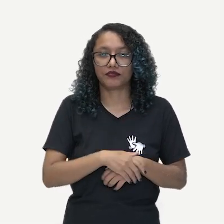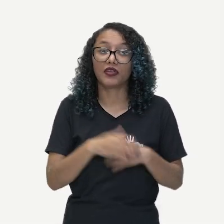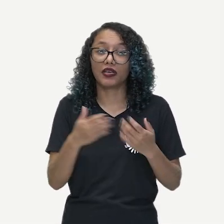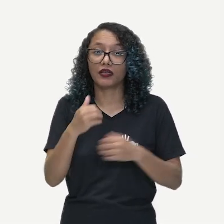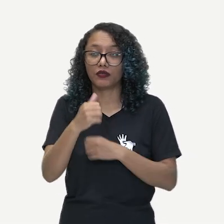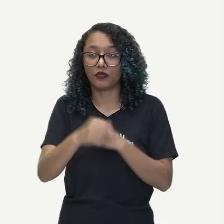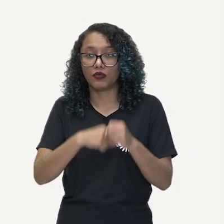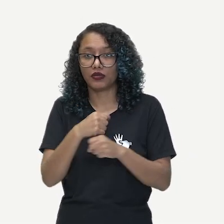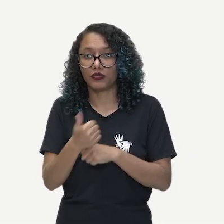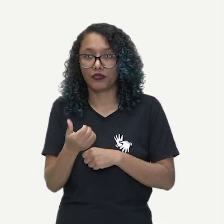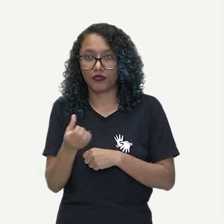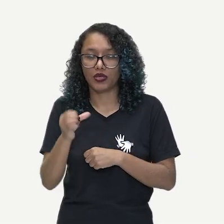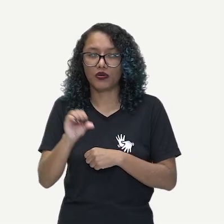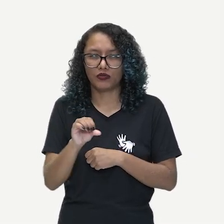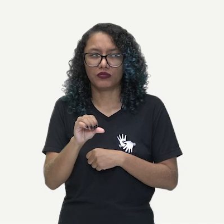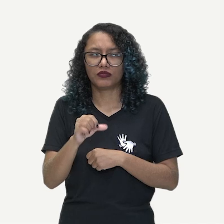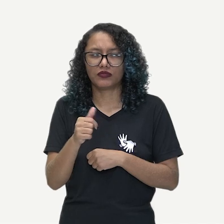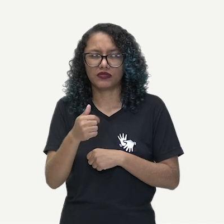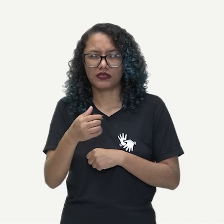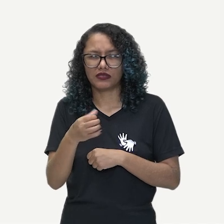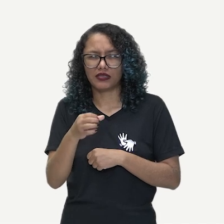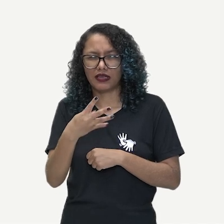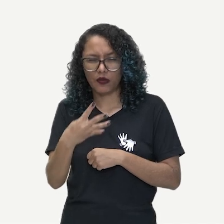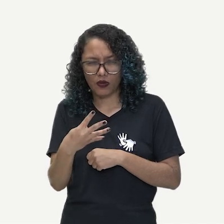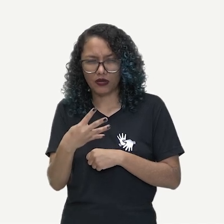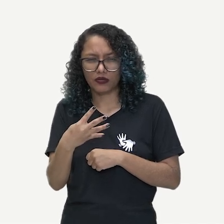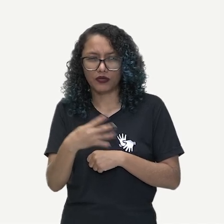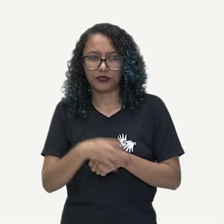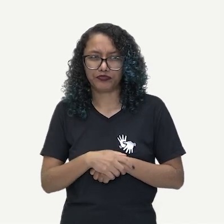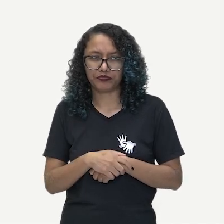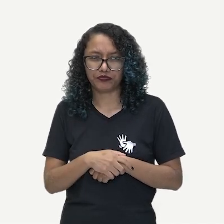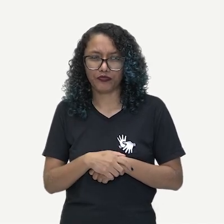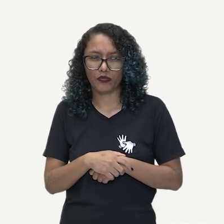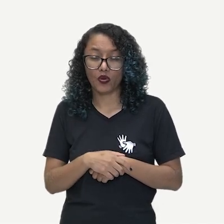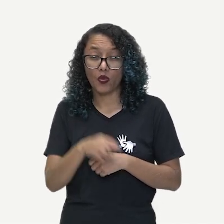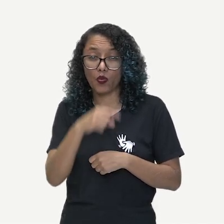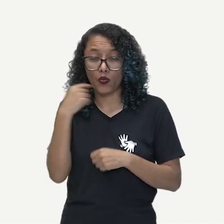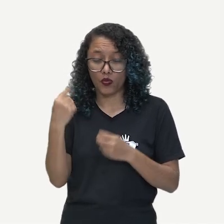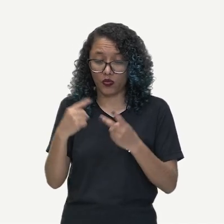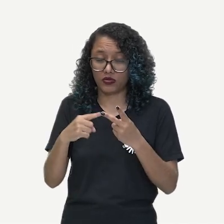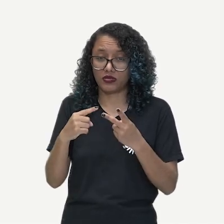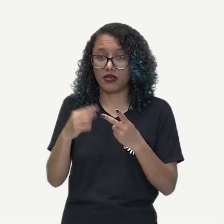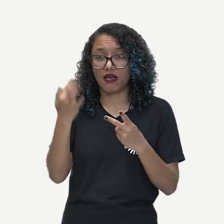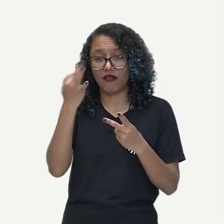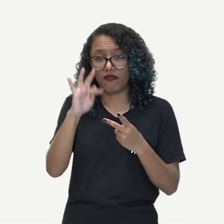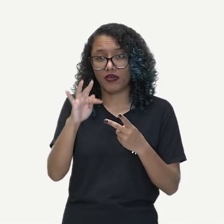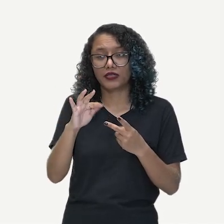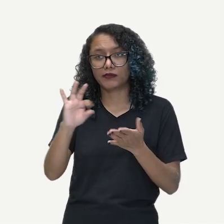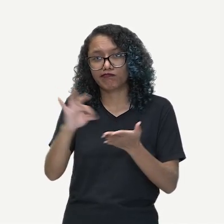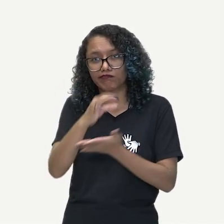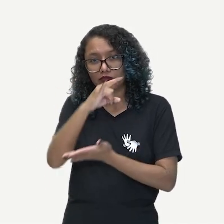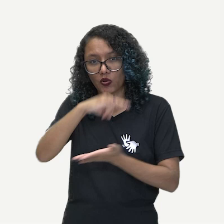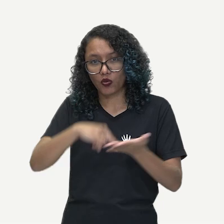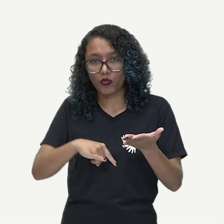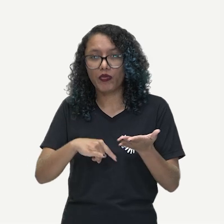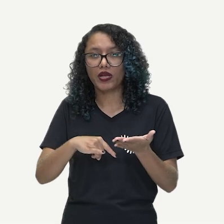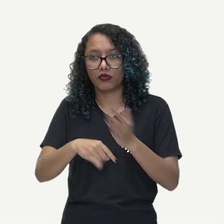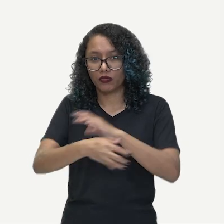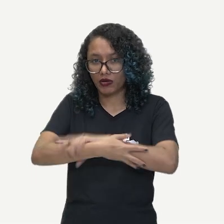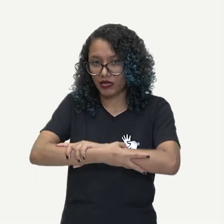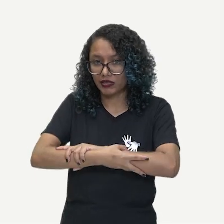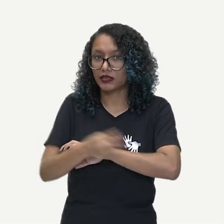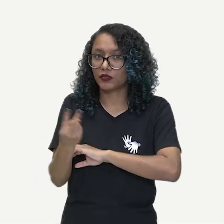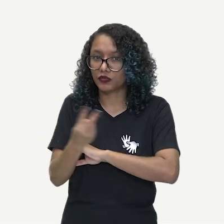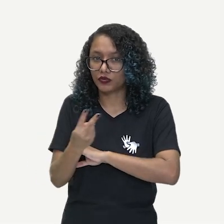1894, a Rússia e a França assinam a Aliança Franco-Russa.